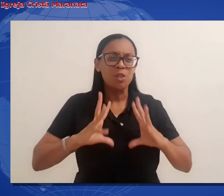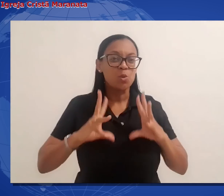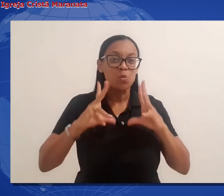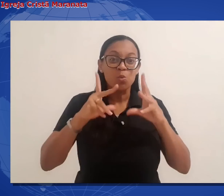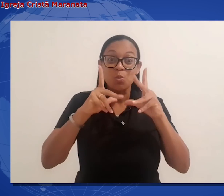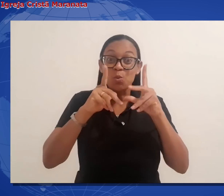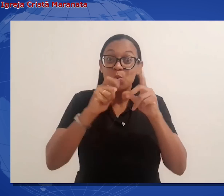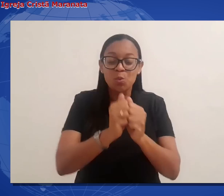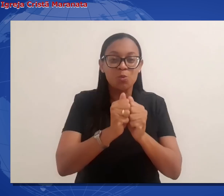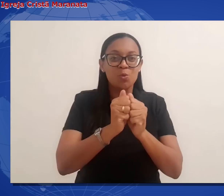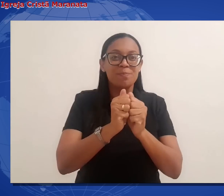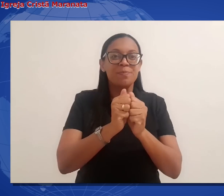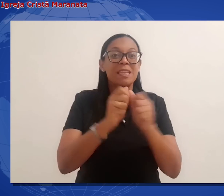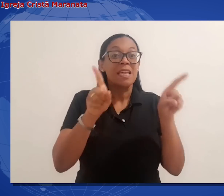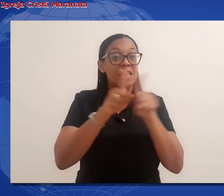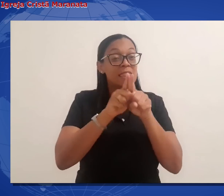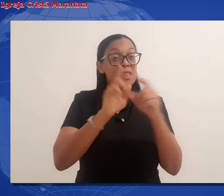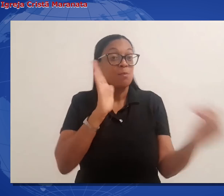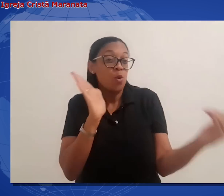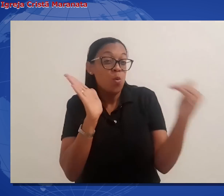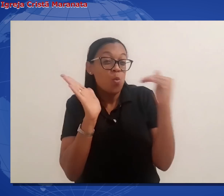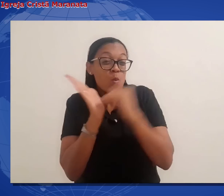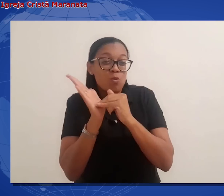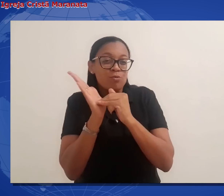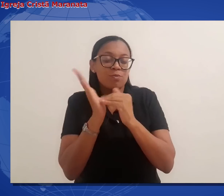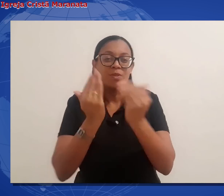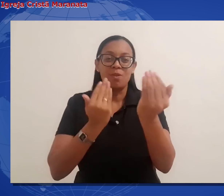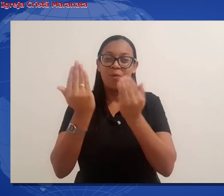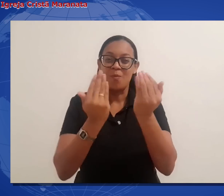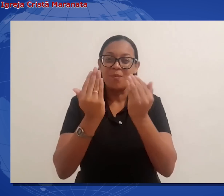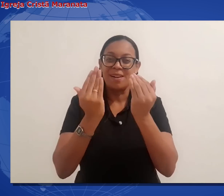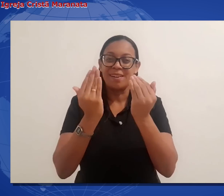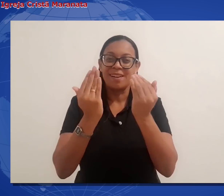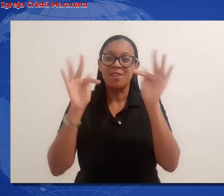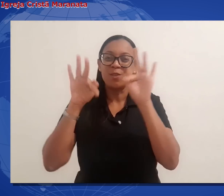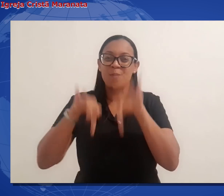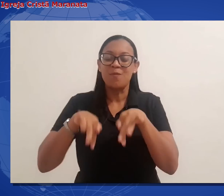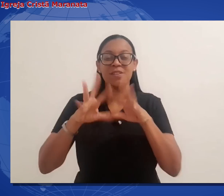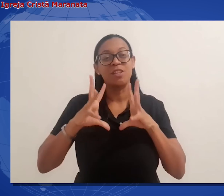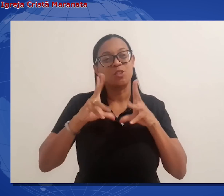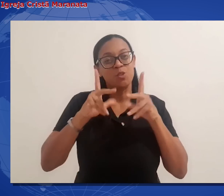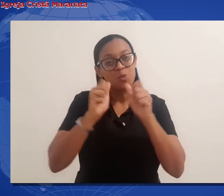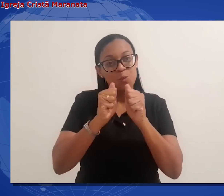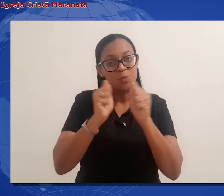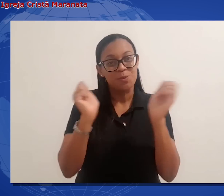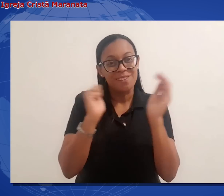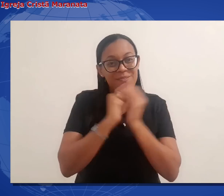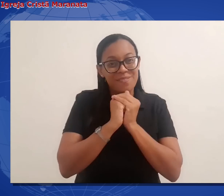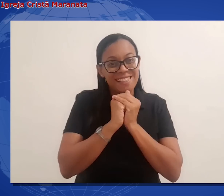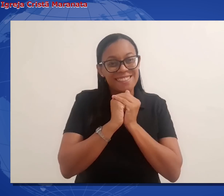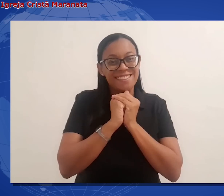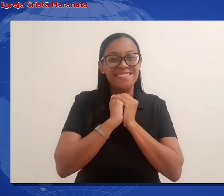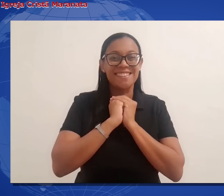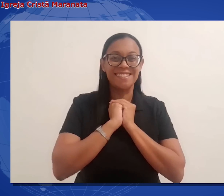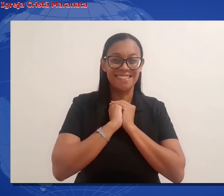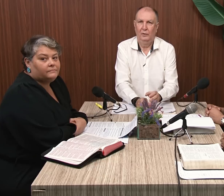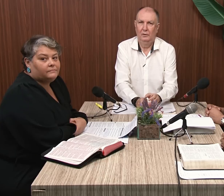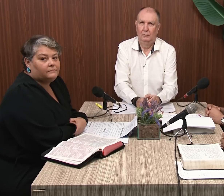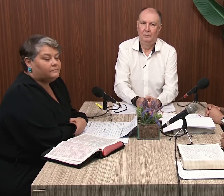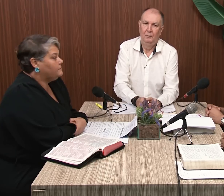ao início de tudo e também o último comparado ao fim de tudo.